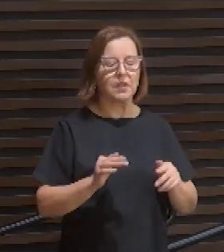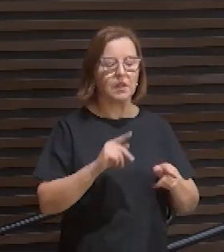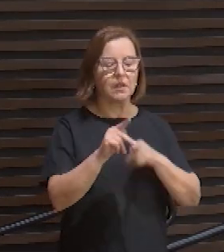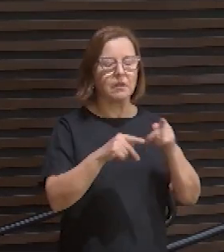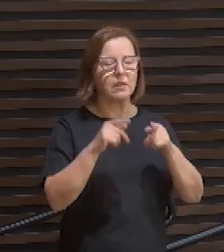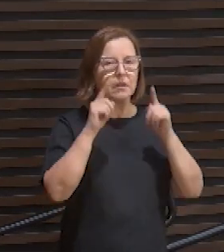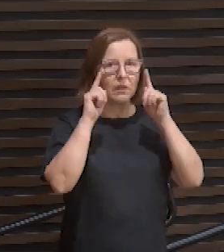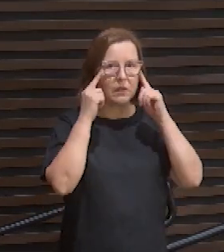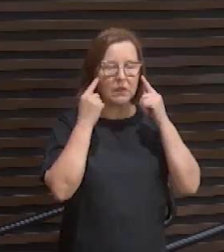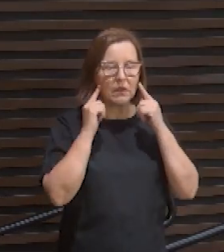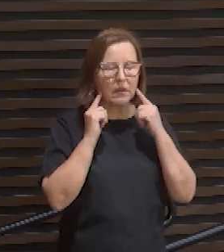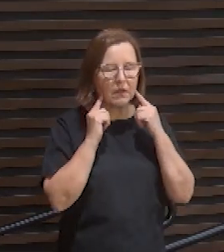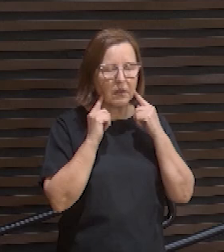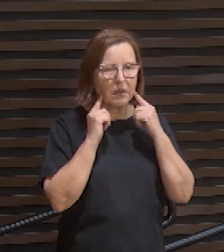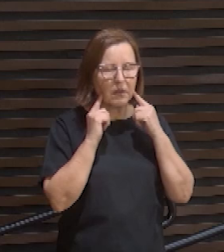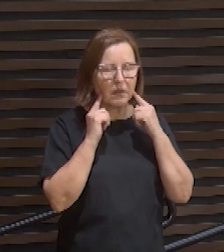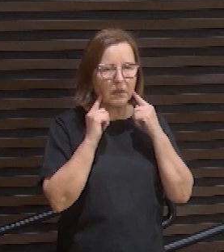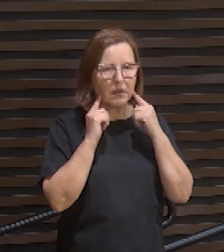choram,